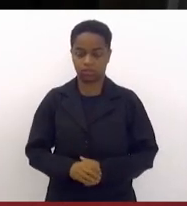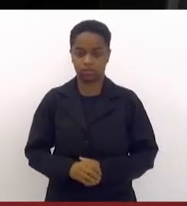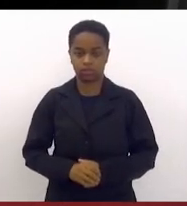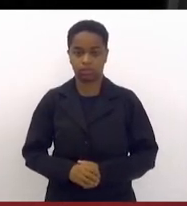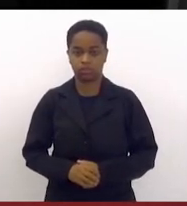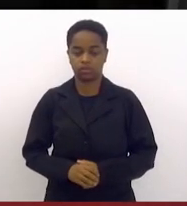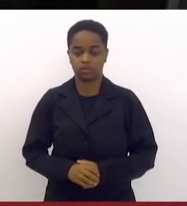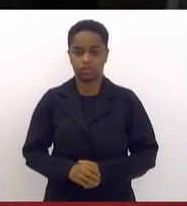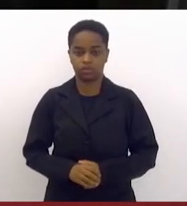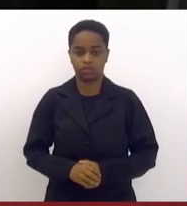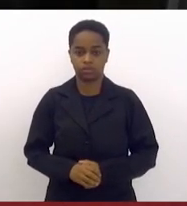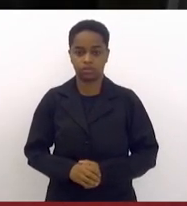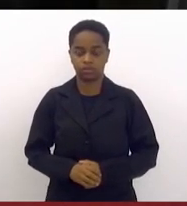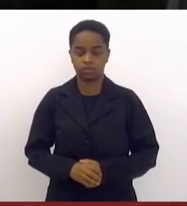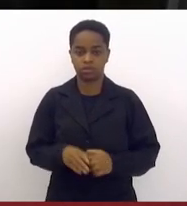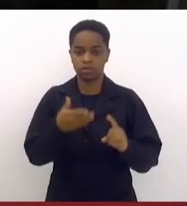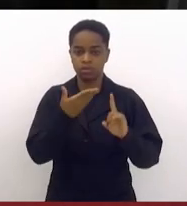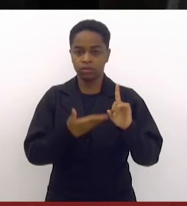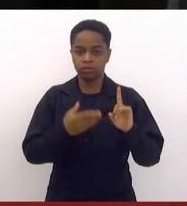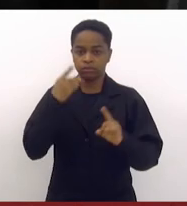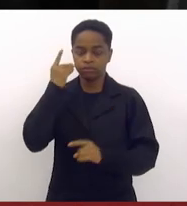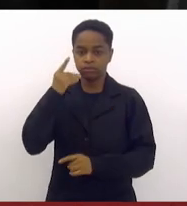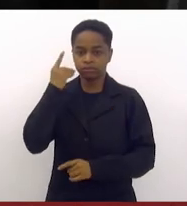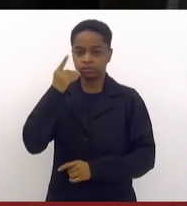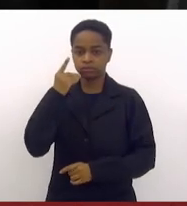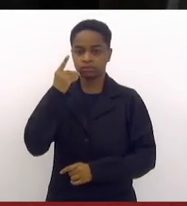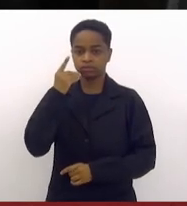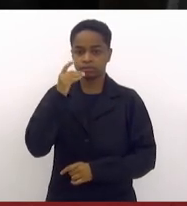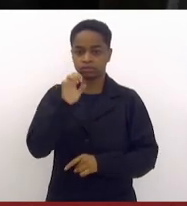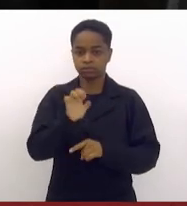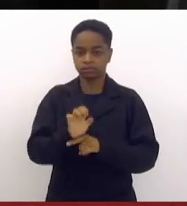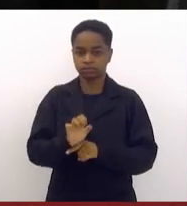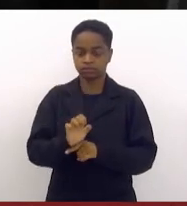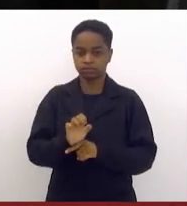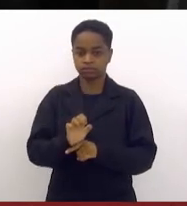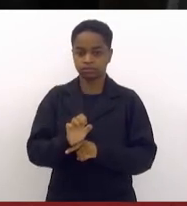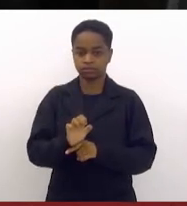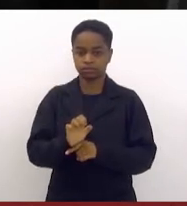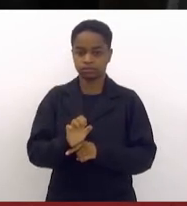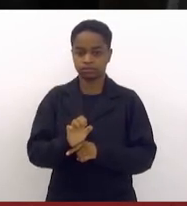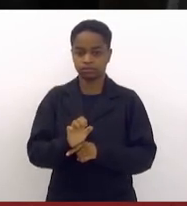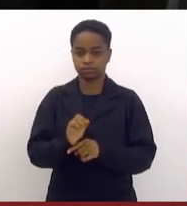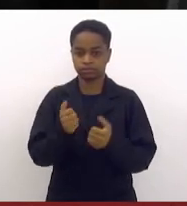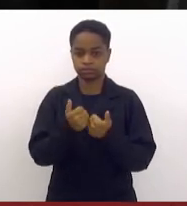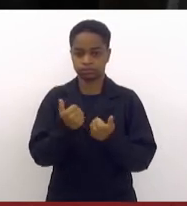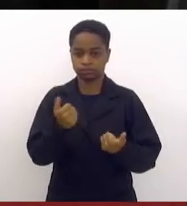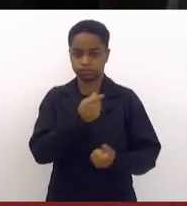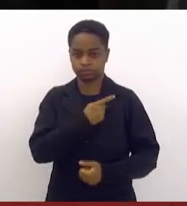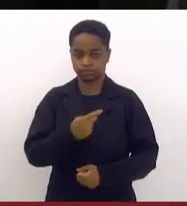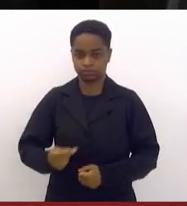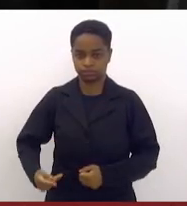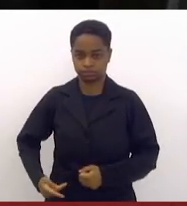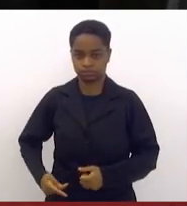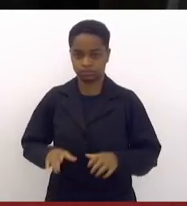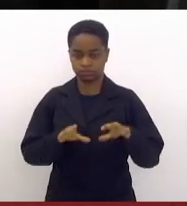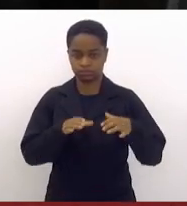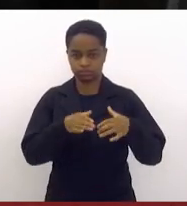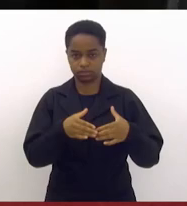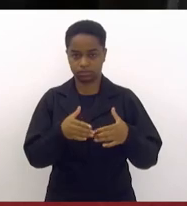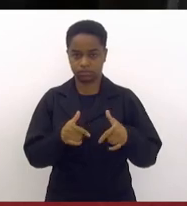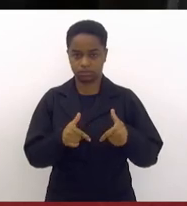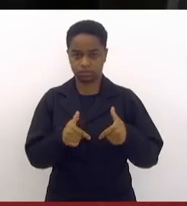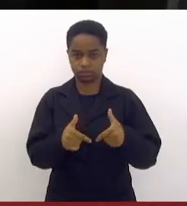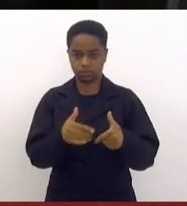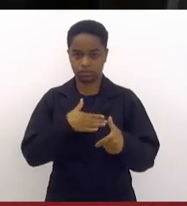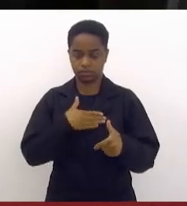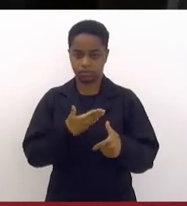convido a senhora deputada estadual Que será vice-presidente dessa frente parlamentar